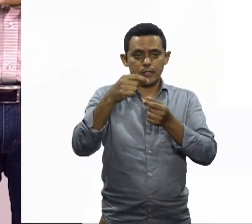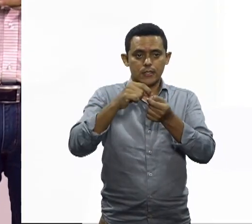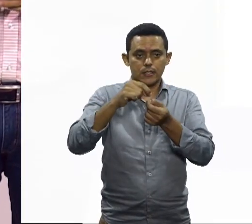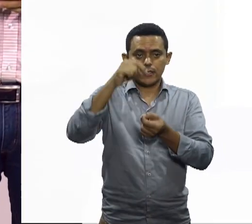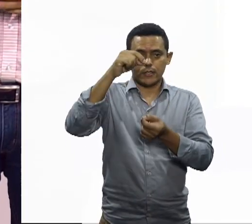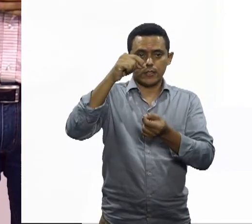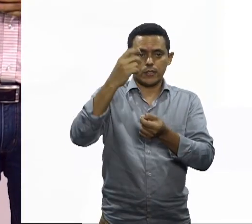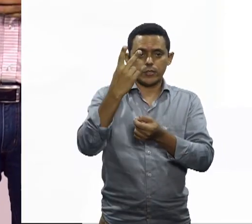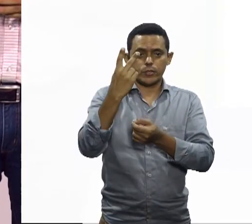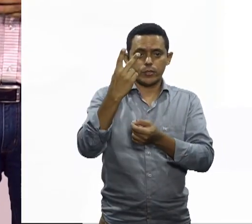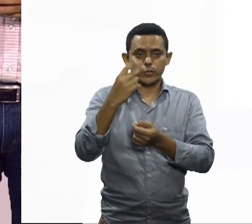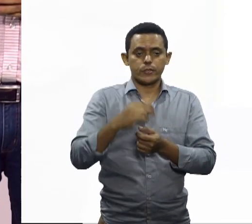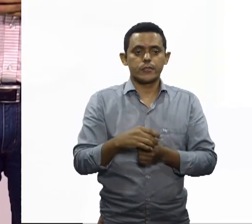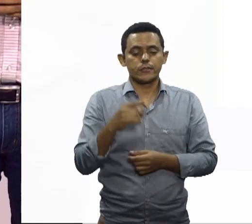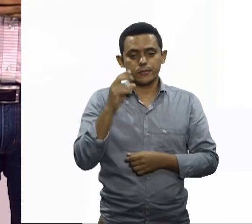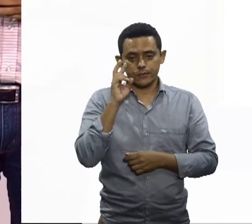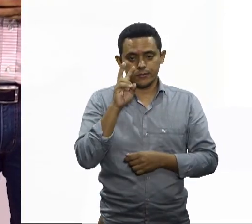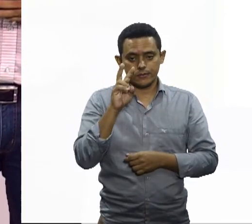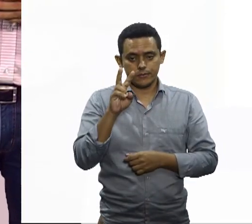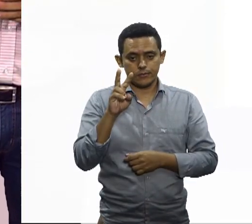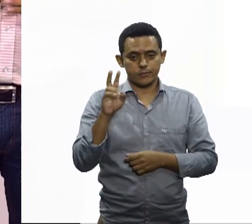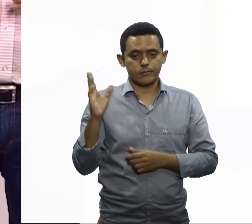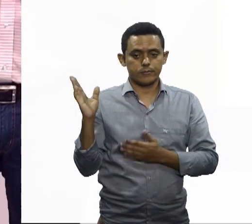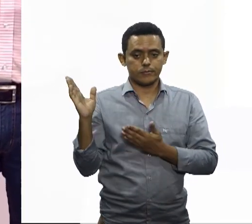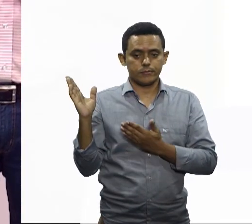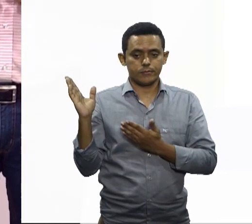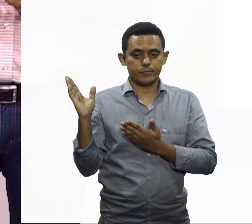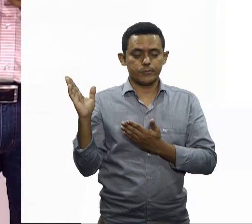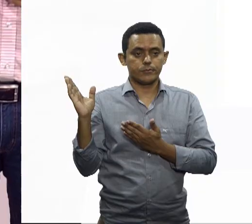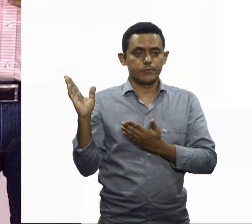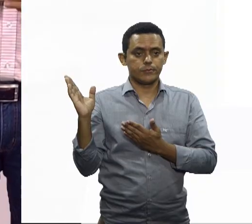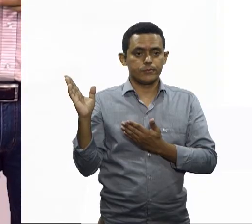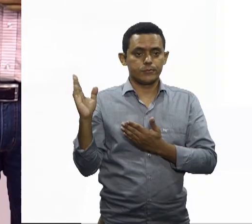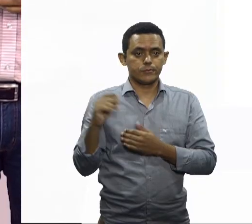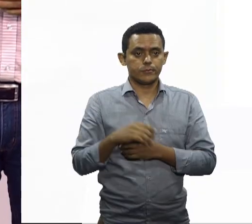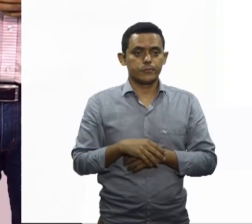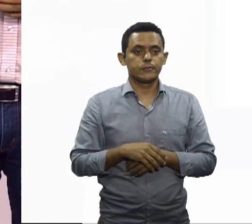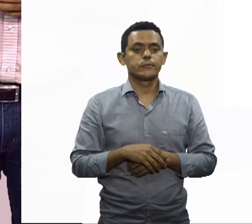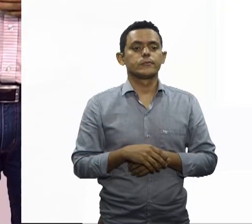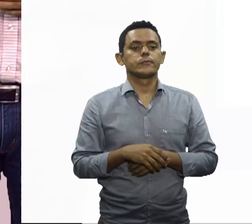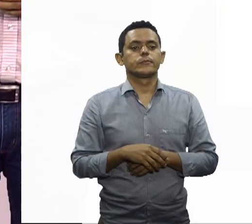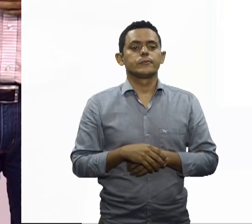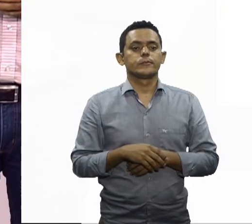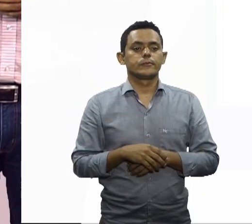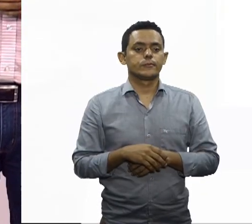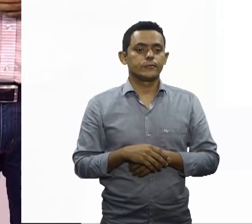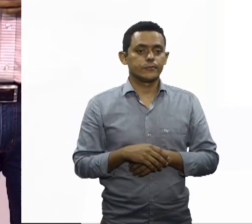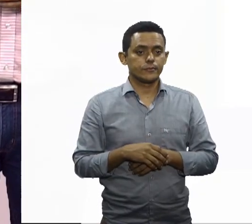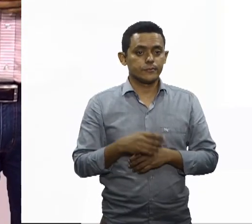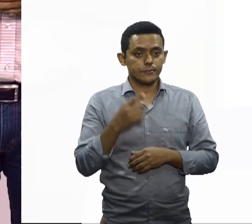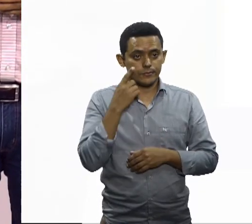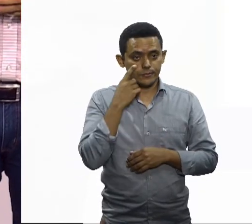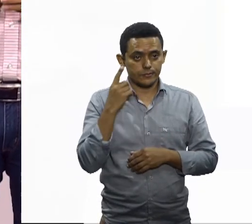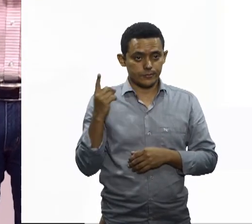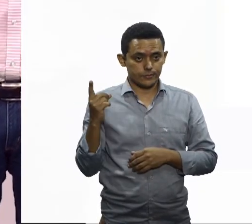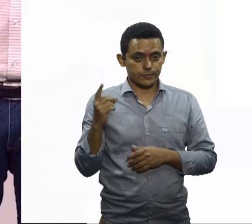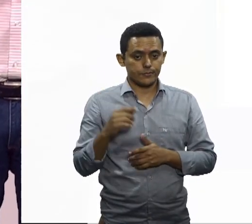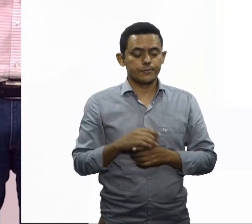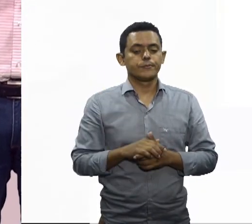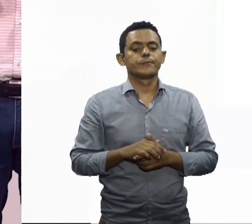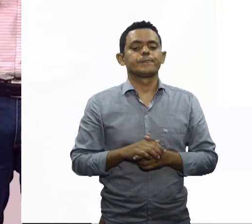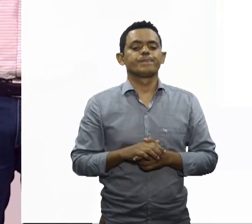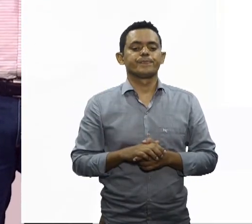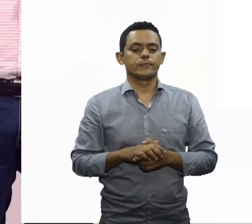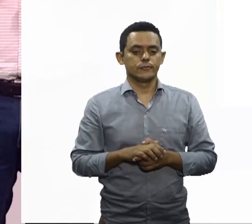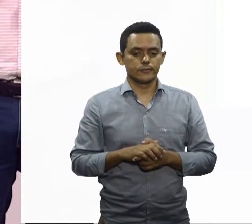comprimento da piscina ali é de 10 metros, a sua largura é de 7 metros e a sua altura é de 2,50 metros.